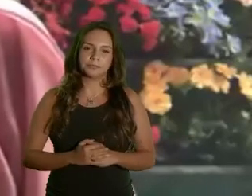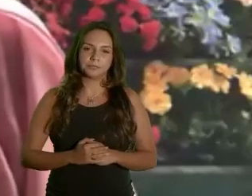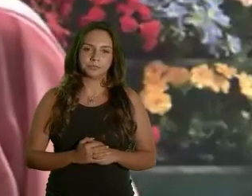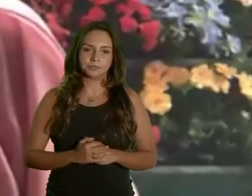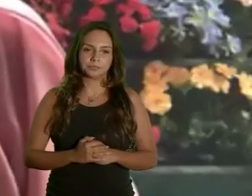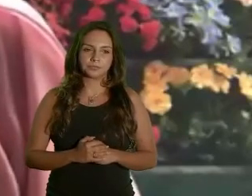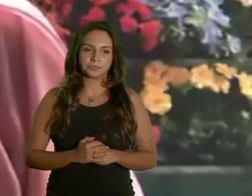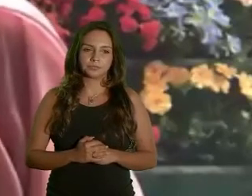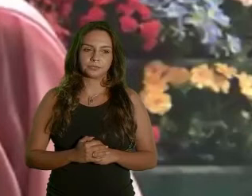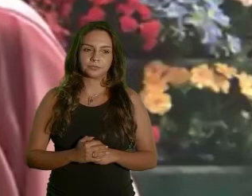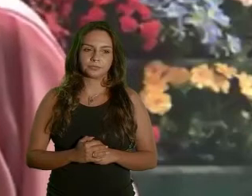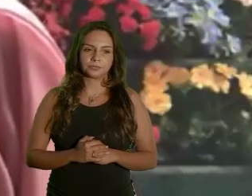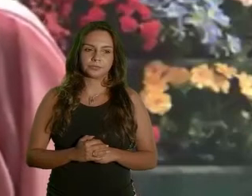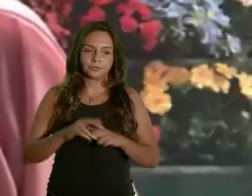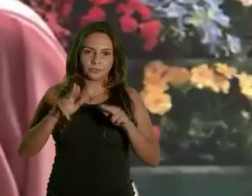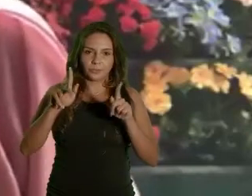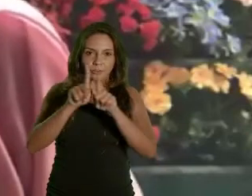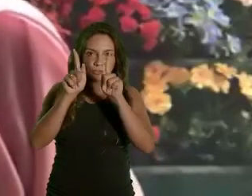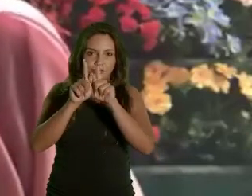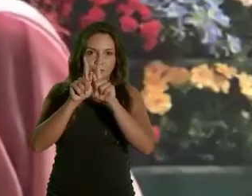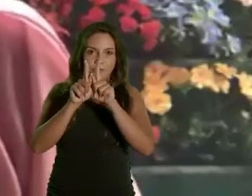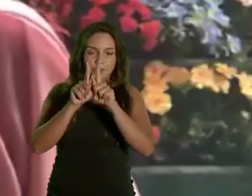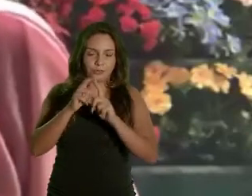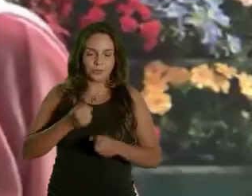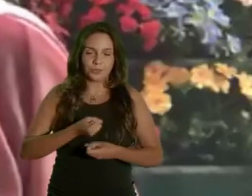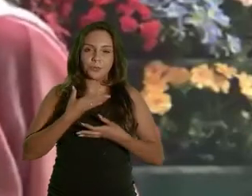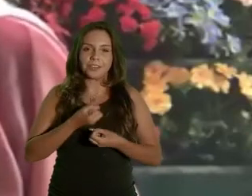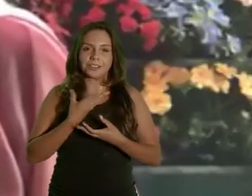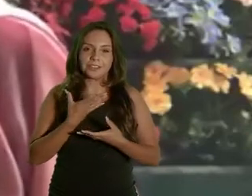são irmãos gêmeos dos poetas.